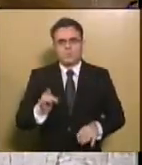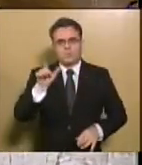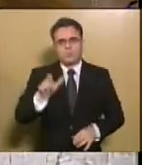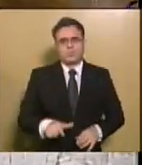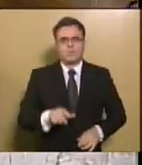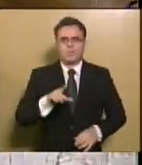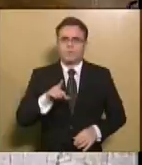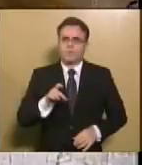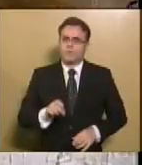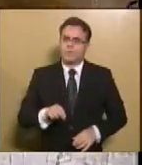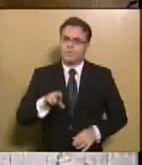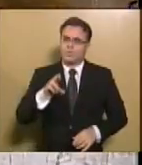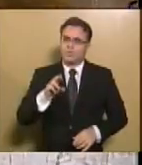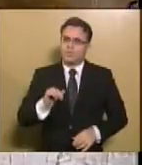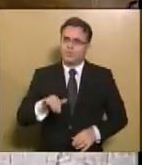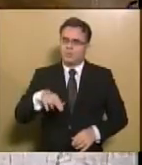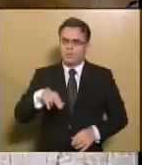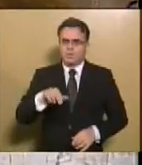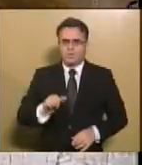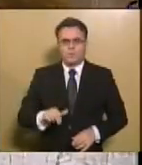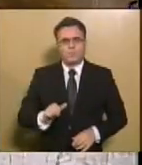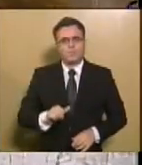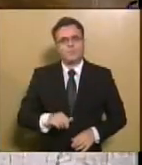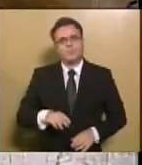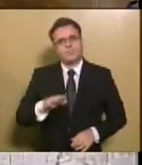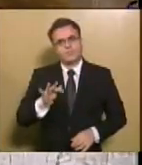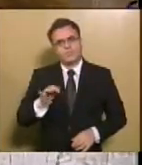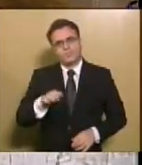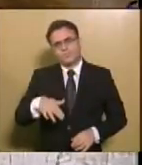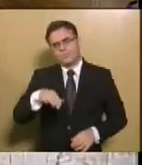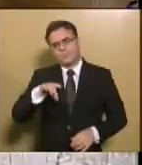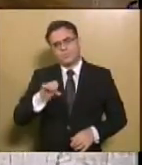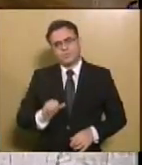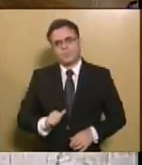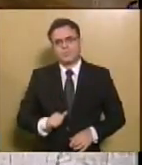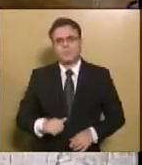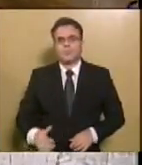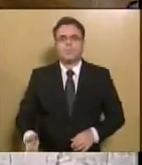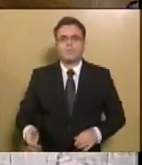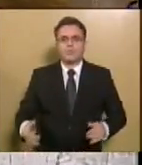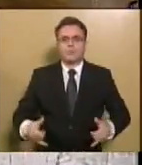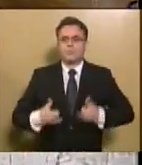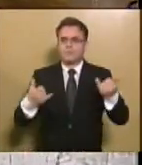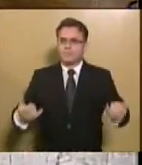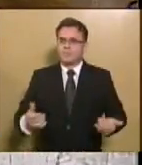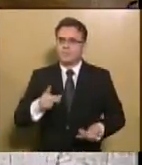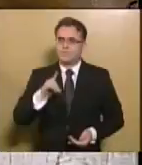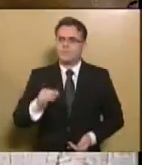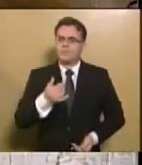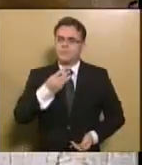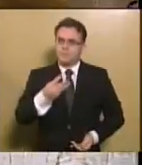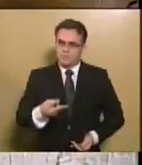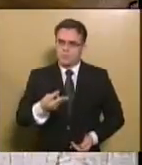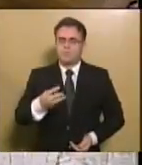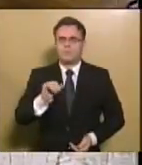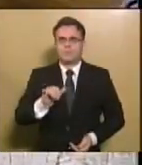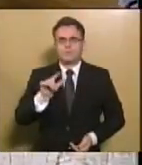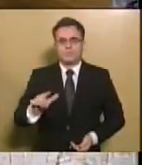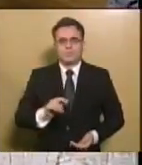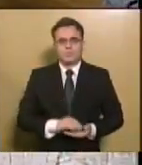Honorina Oliva da Fonseca Fernandes, vereadora do município de Buquim, pelo transcurso do seu aniversário que ocorreu no dia 3 de